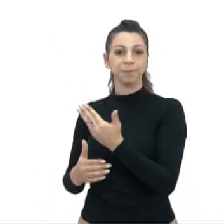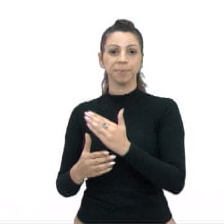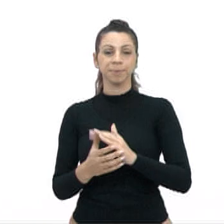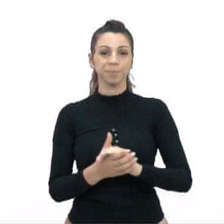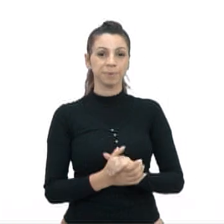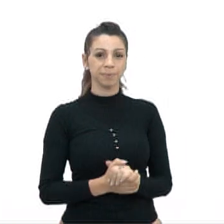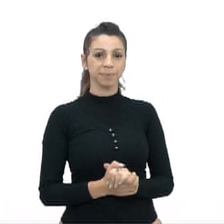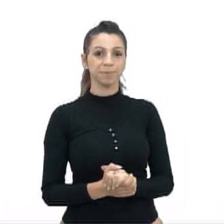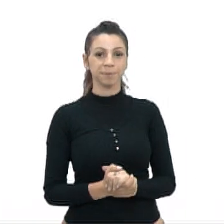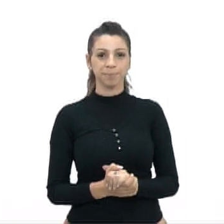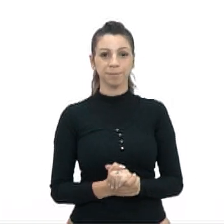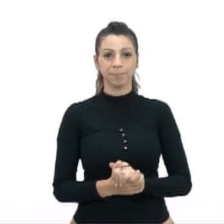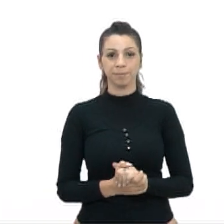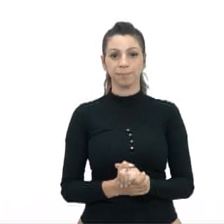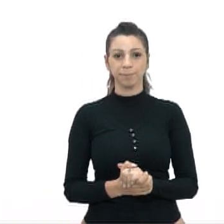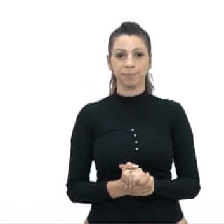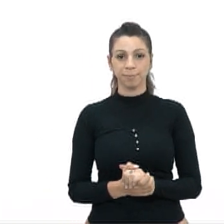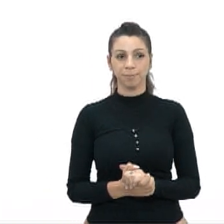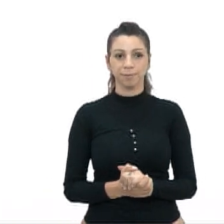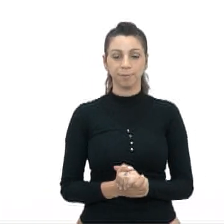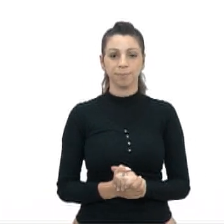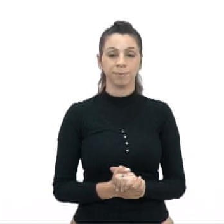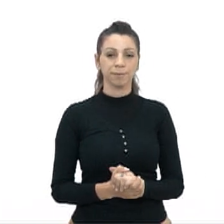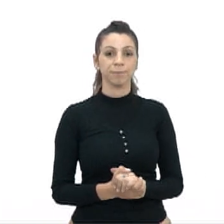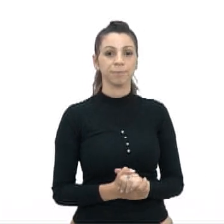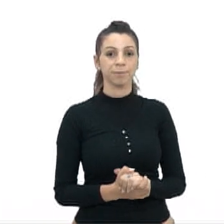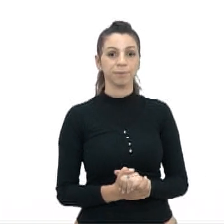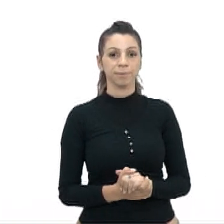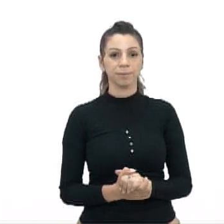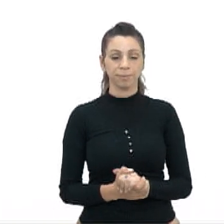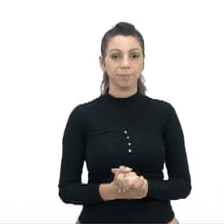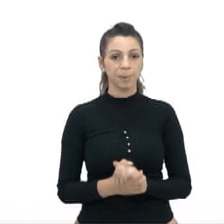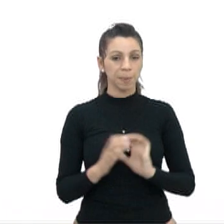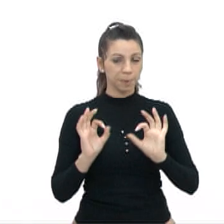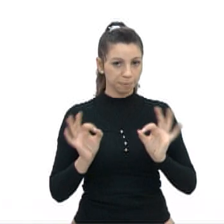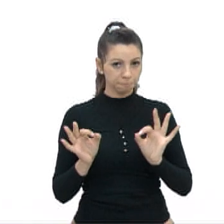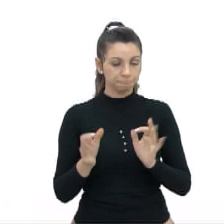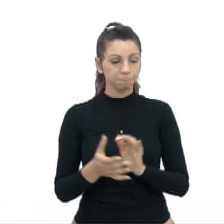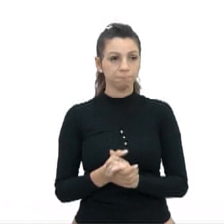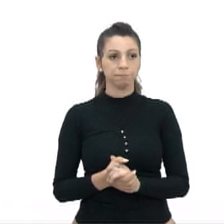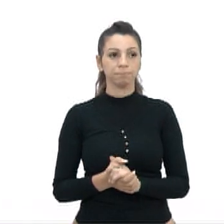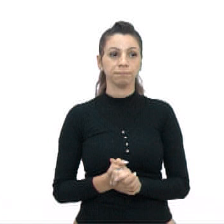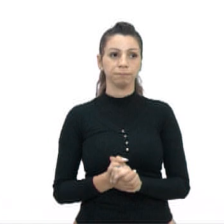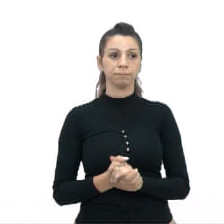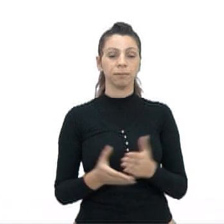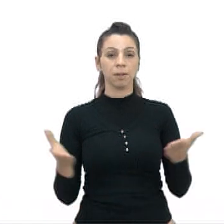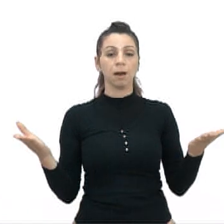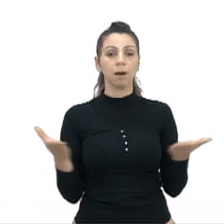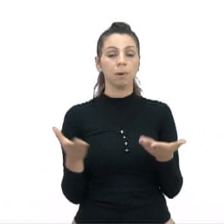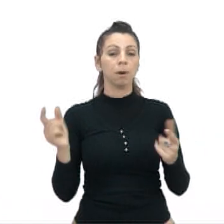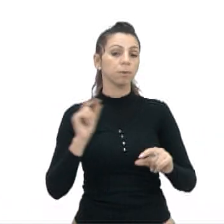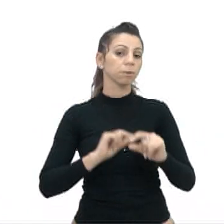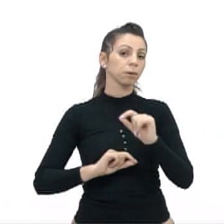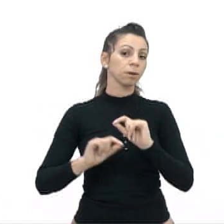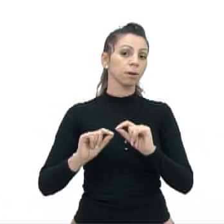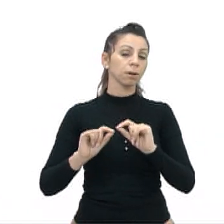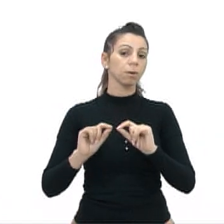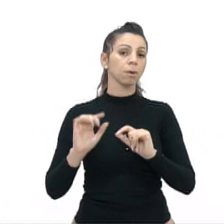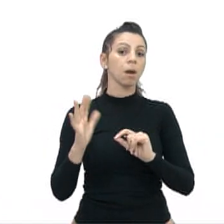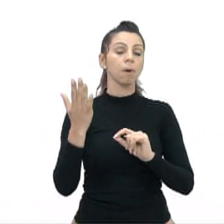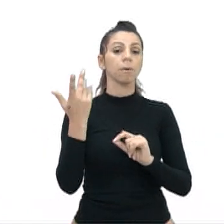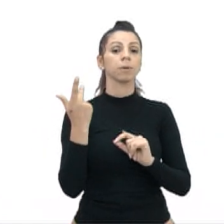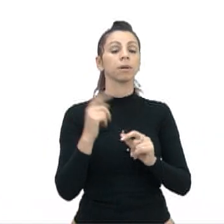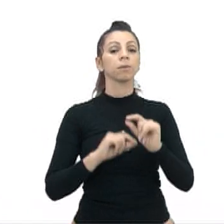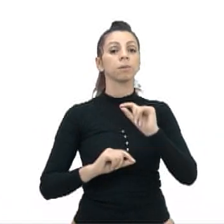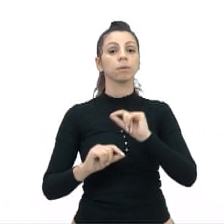e 10m ao quadrado, menos 8n. Certo? Agora nós vamos ver o que acontece na multiplicação e